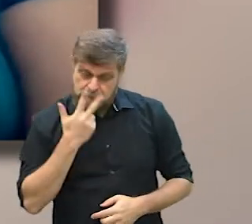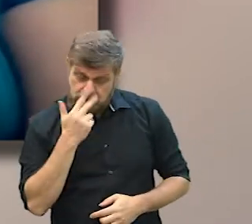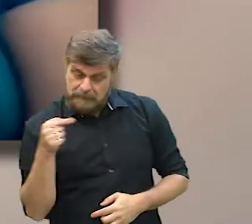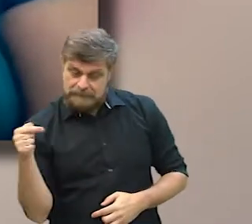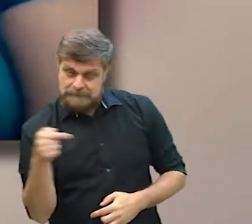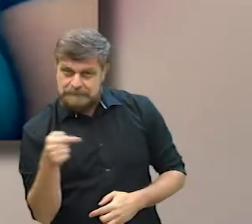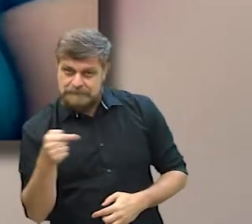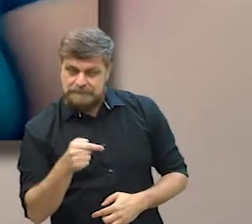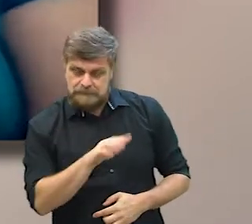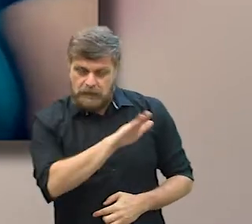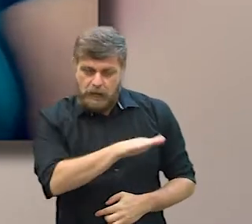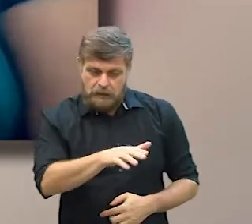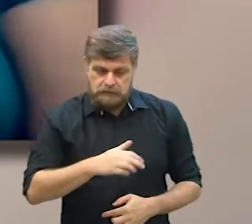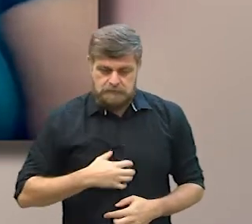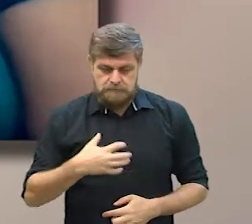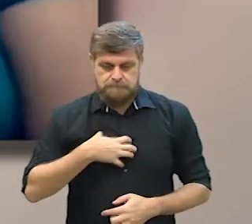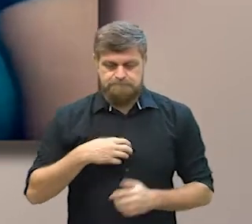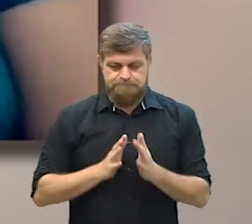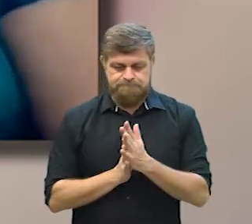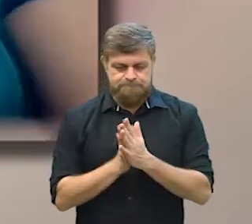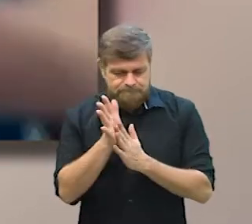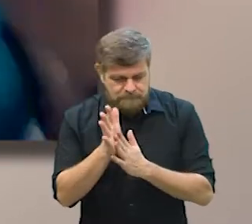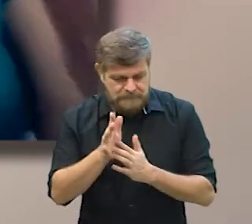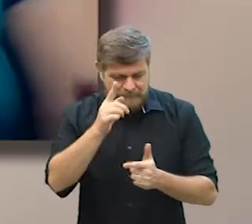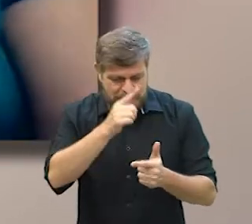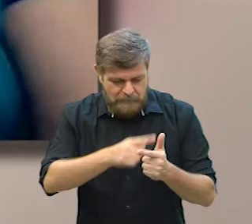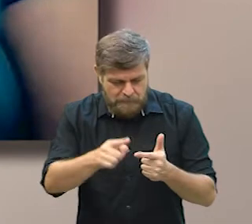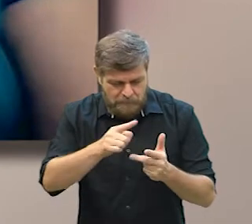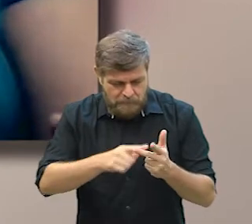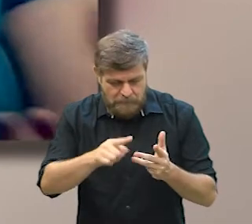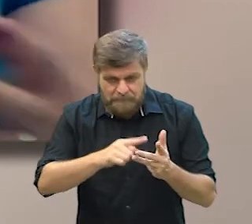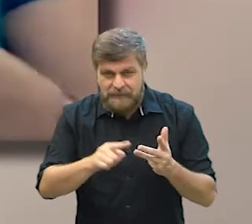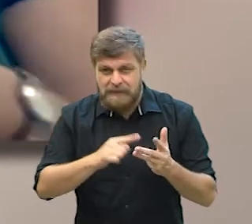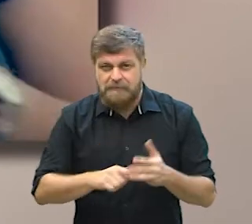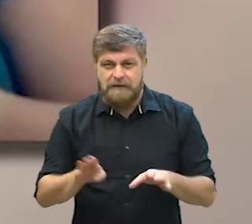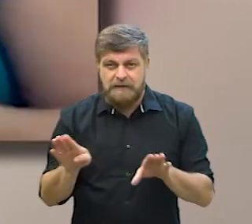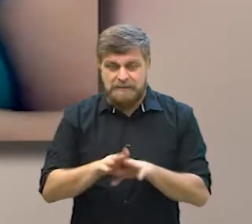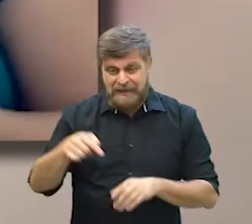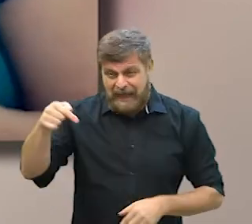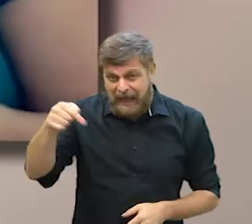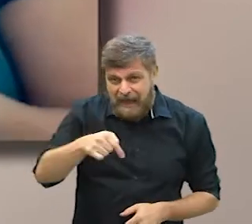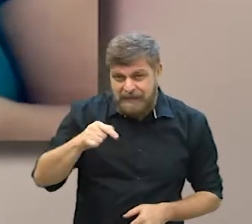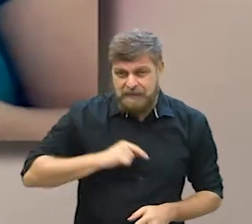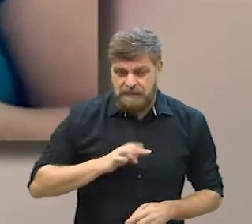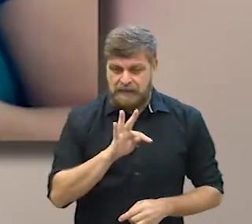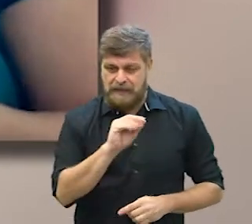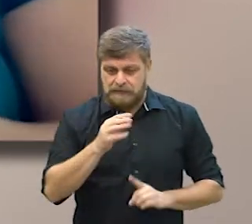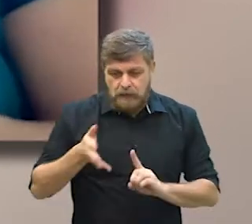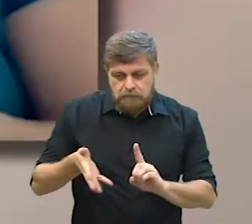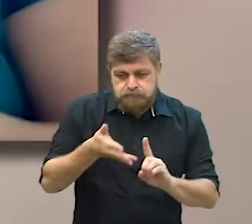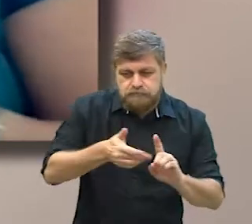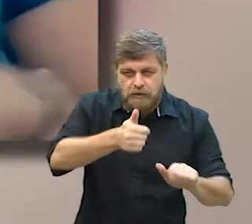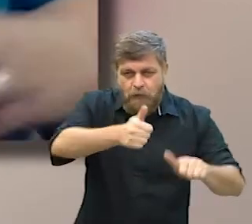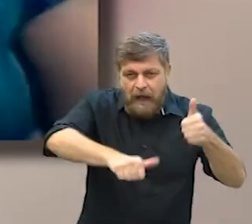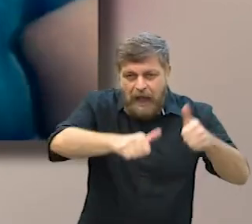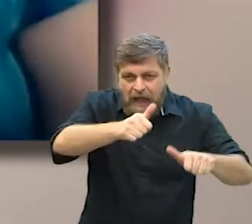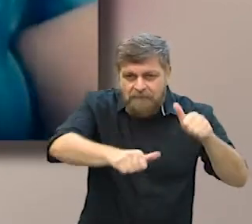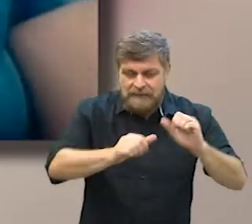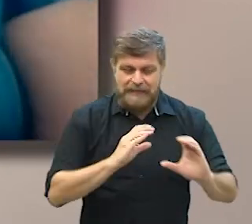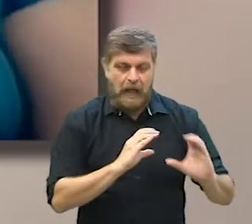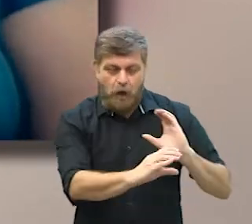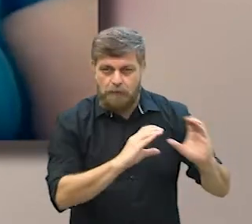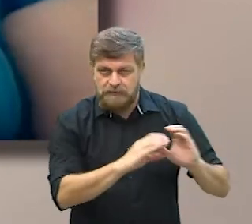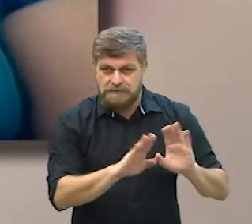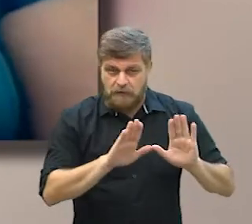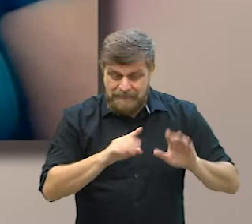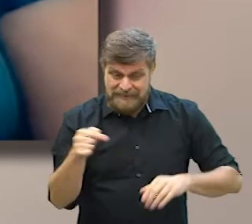alguns indícios dessa questão sensorial, a questão mesmo, né? Porque aqui não é porque as TOs não avaliam a